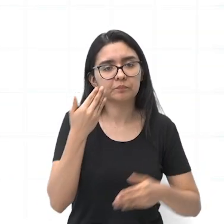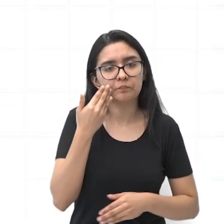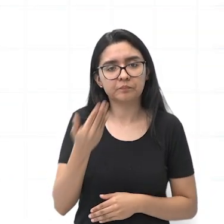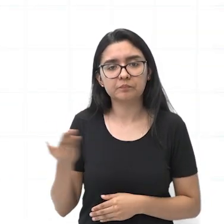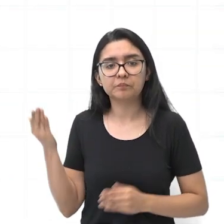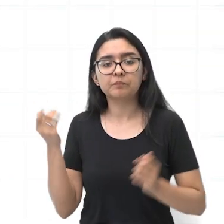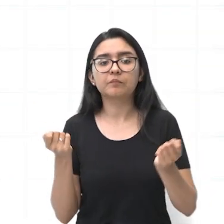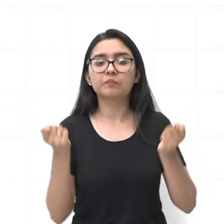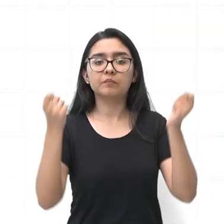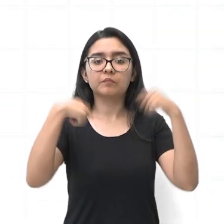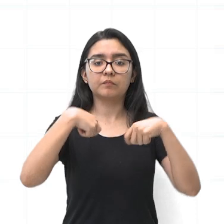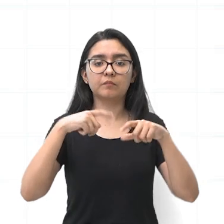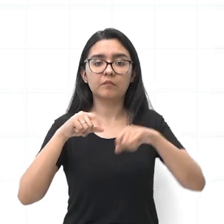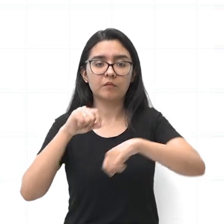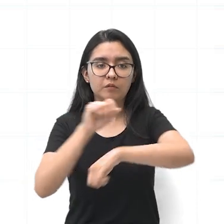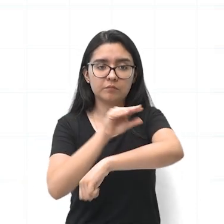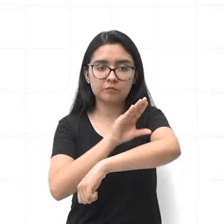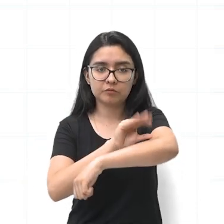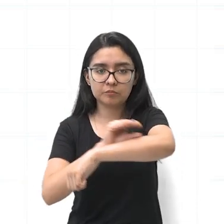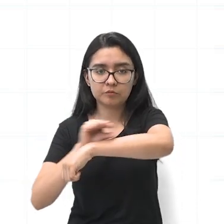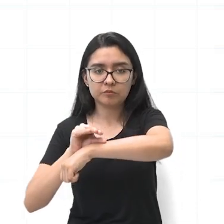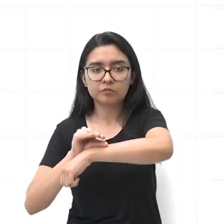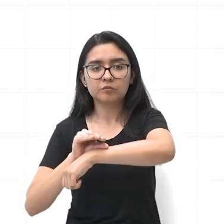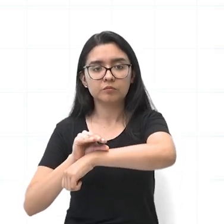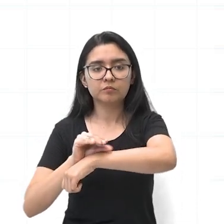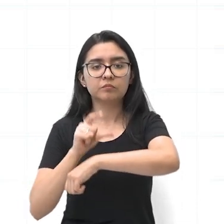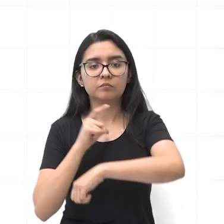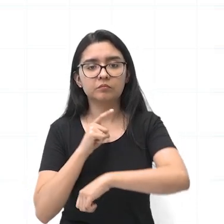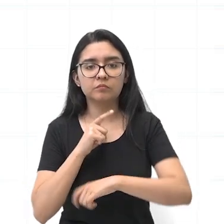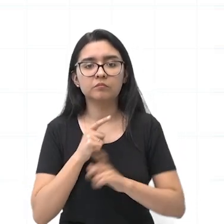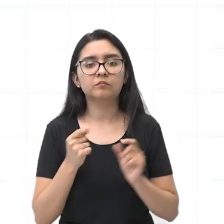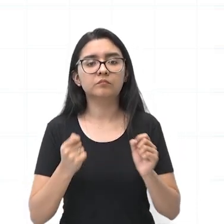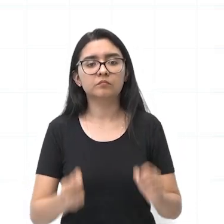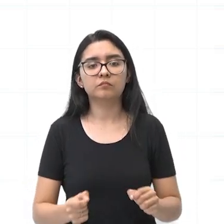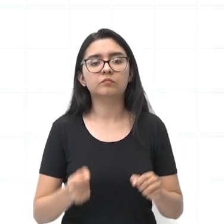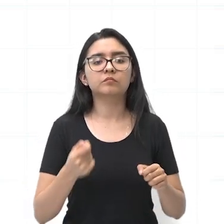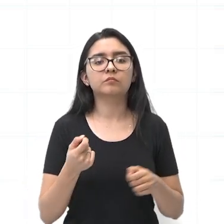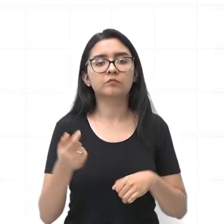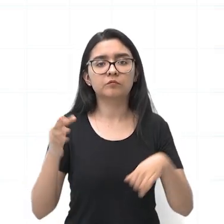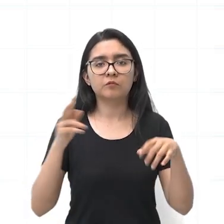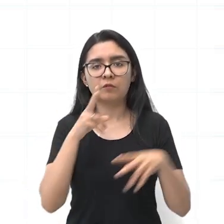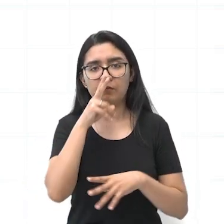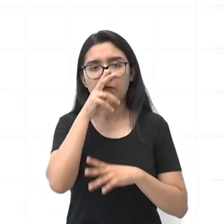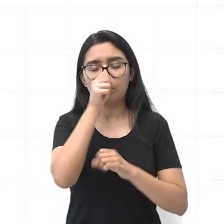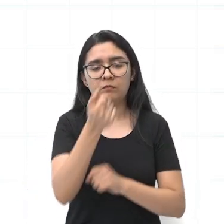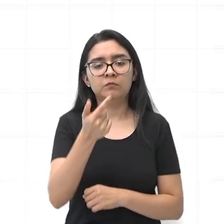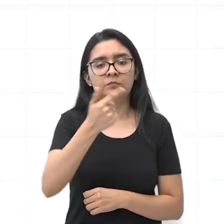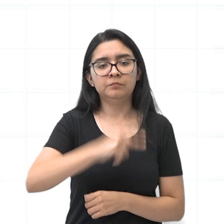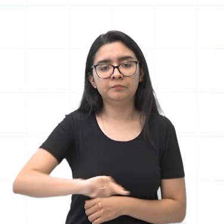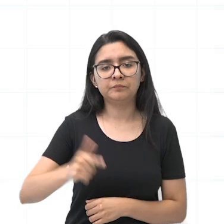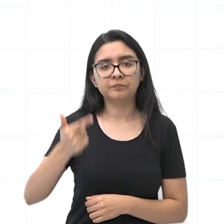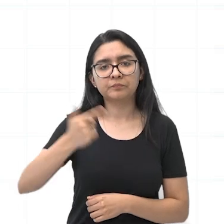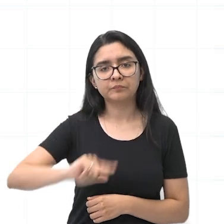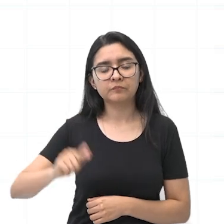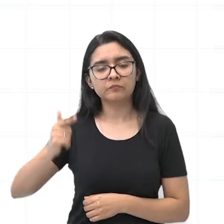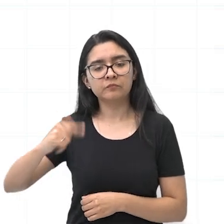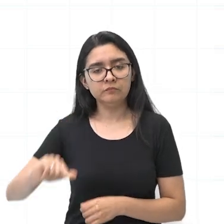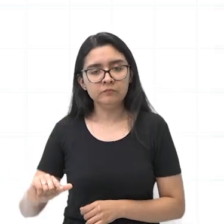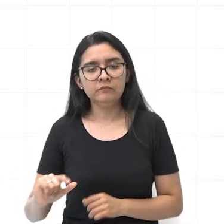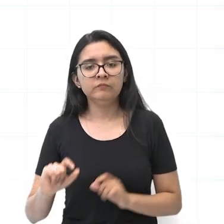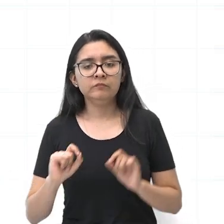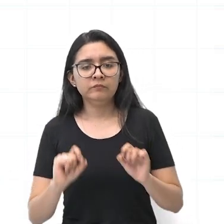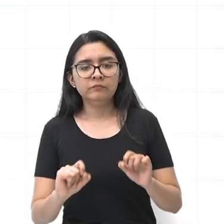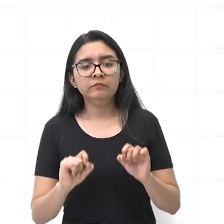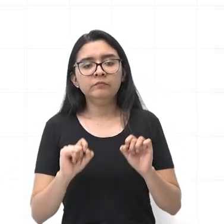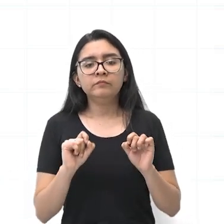ela é a capacidade do músculo para exercer repetidamente a força contra a resistência. Isso